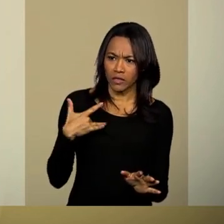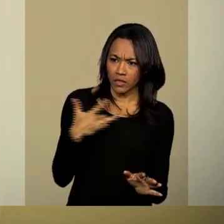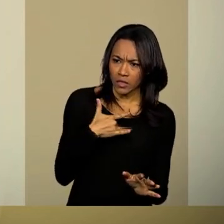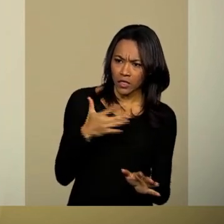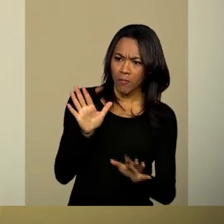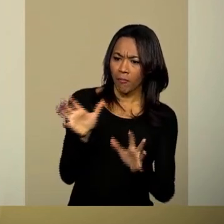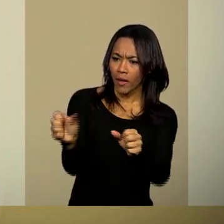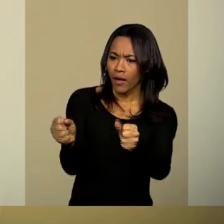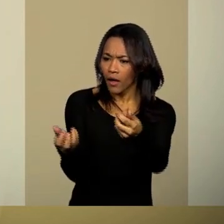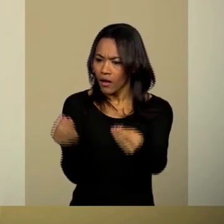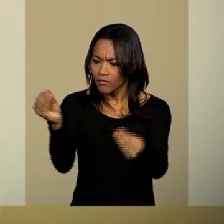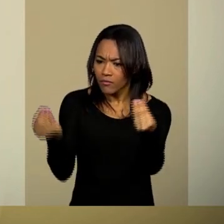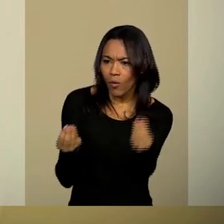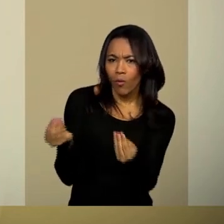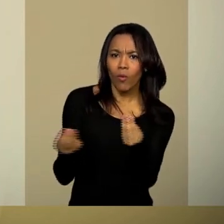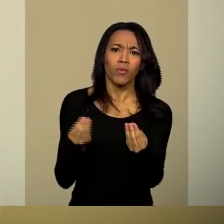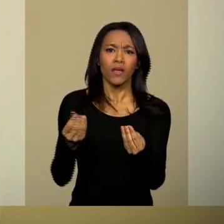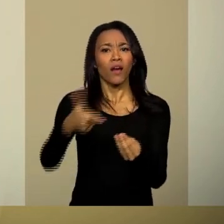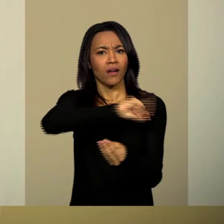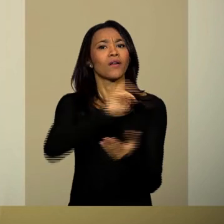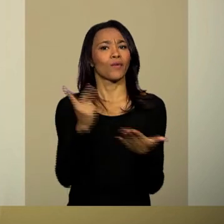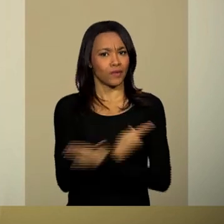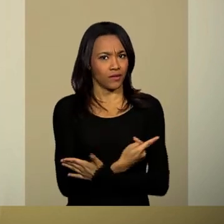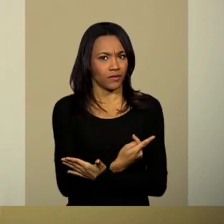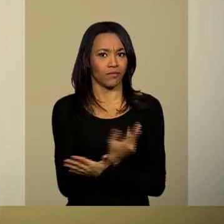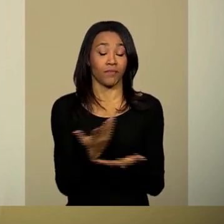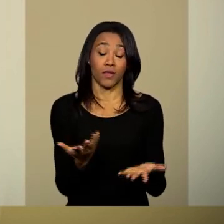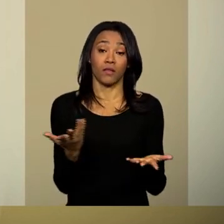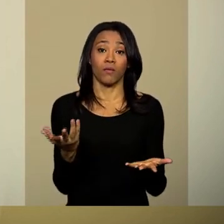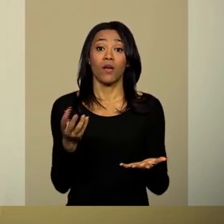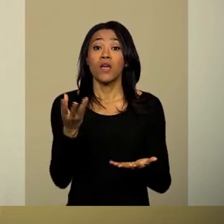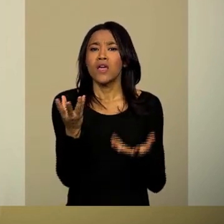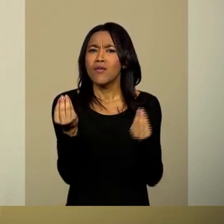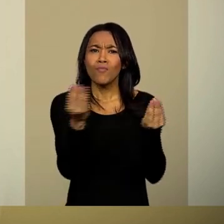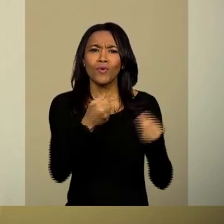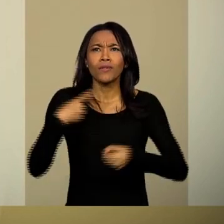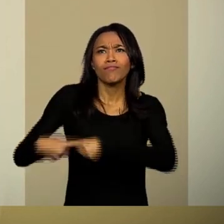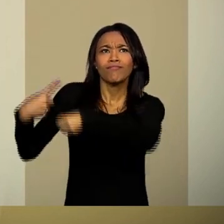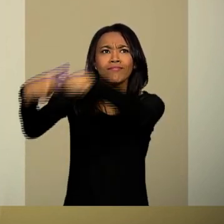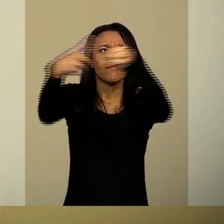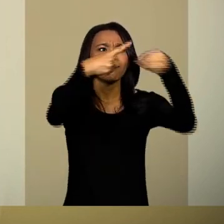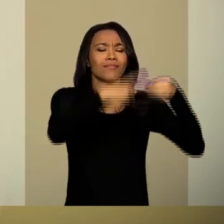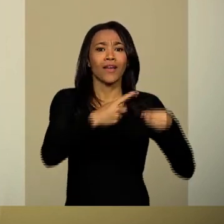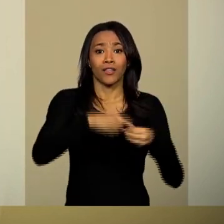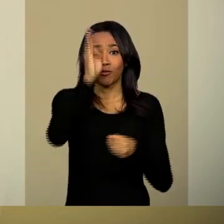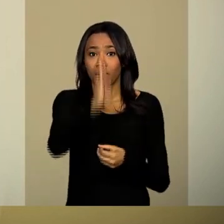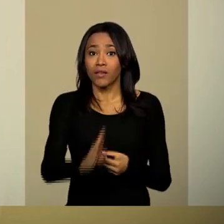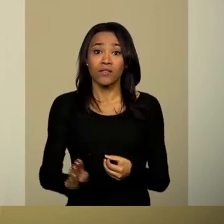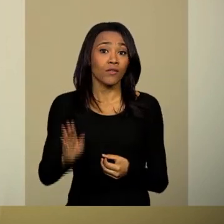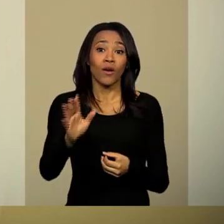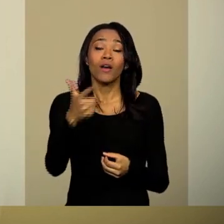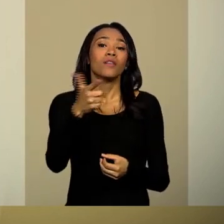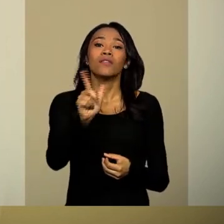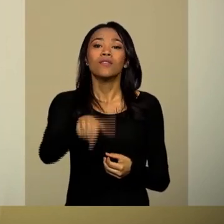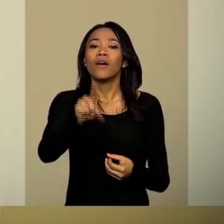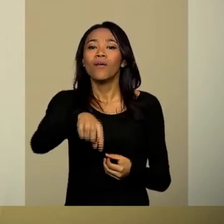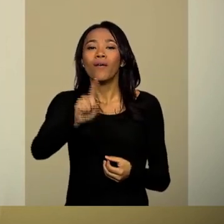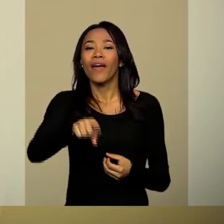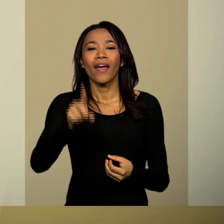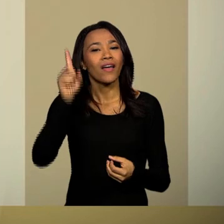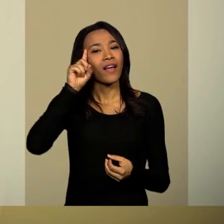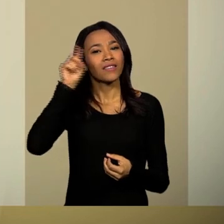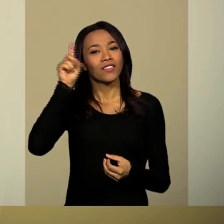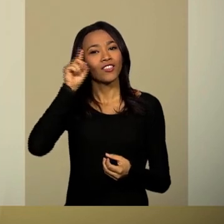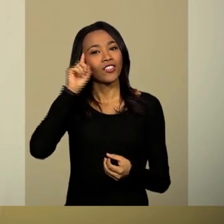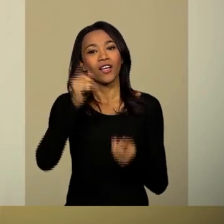sem tocá-lo como acontecia em muitos casos Luciano em muitas cidades do Brasil não faz mais parte do dia a dia